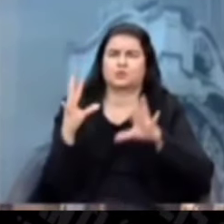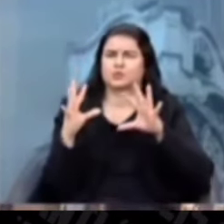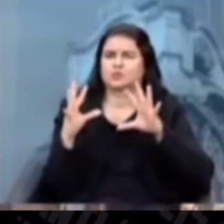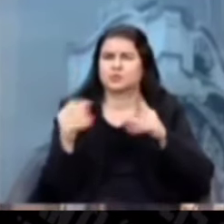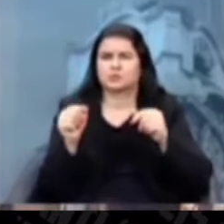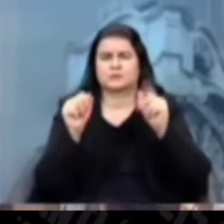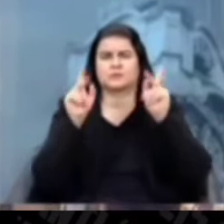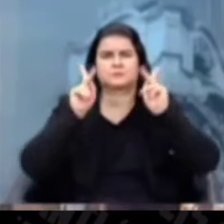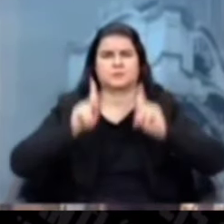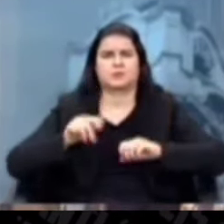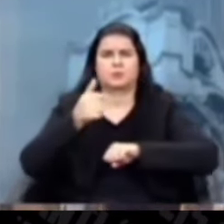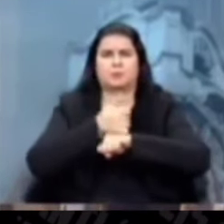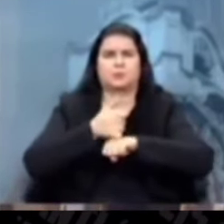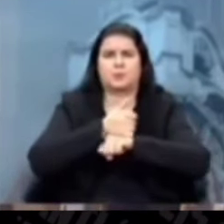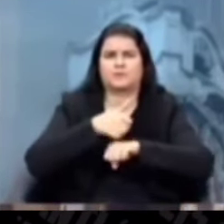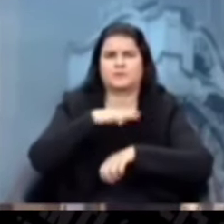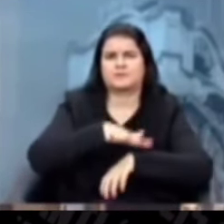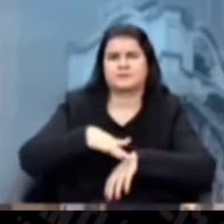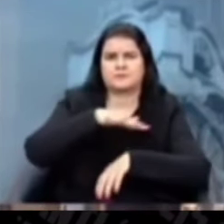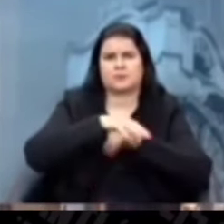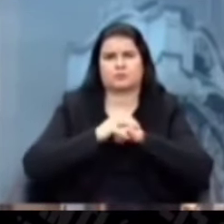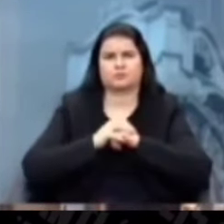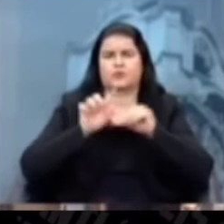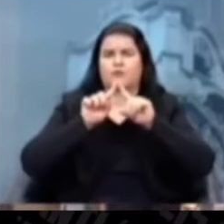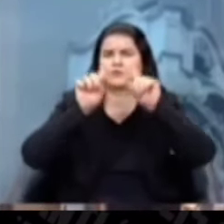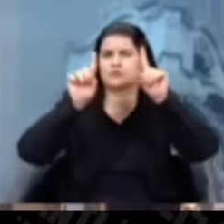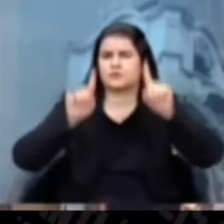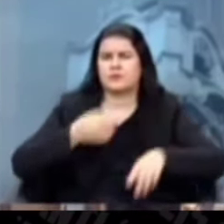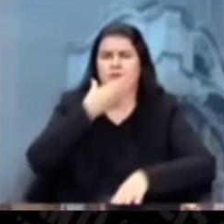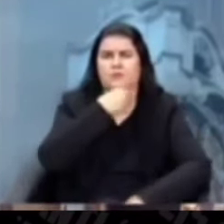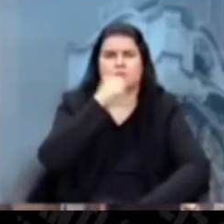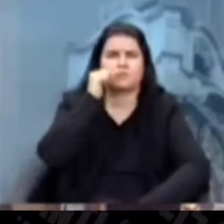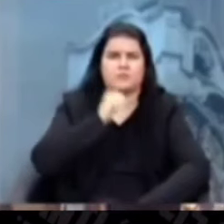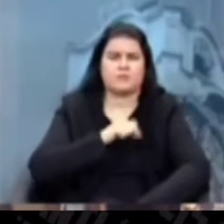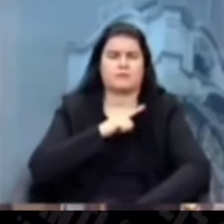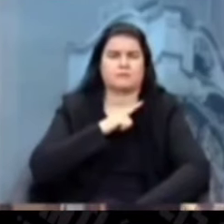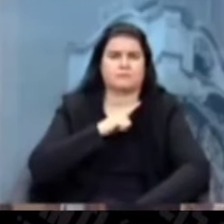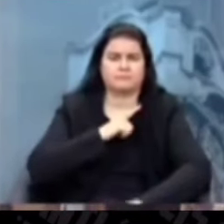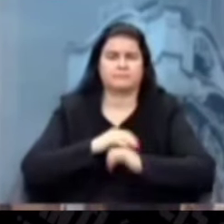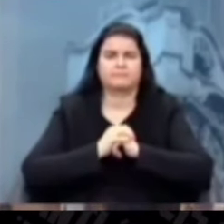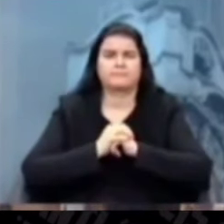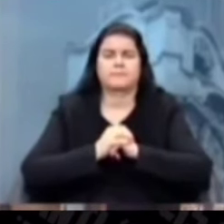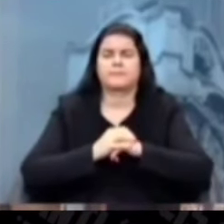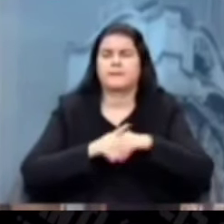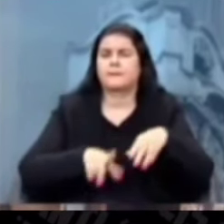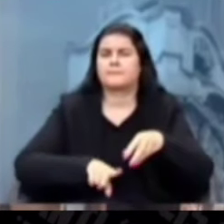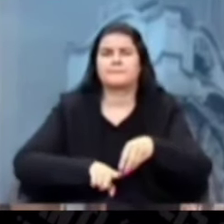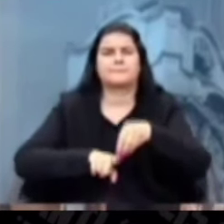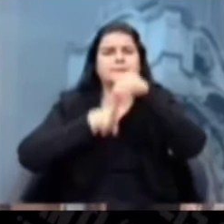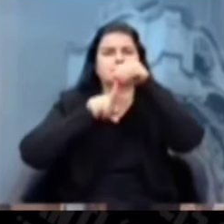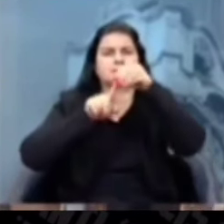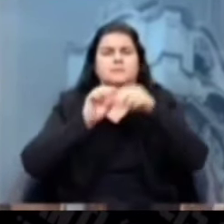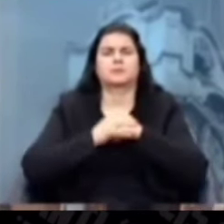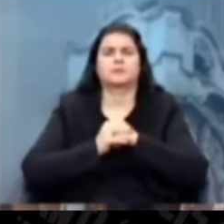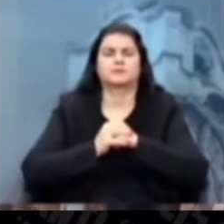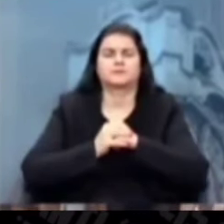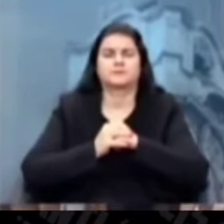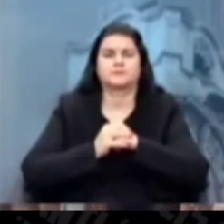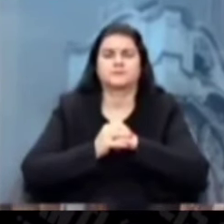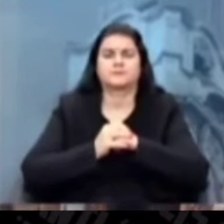profissionais, de todos os servidores e servidoras e, principalmente, uma